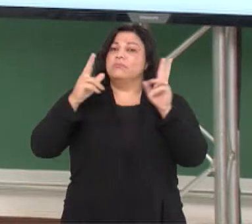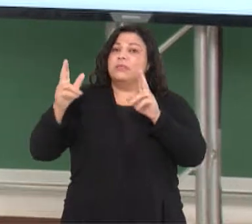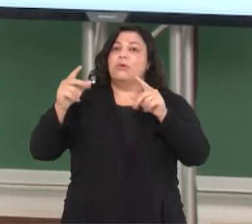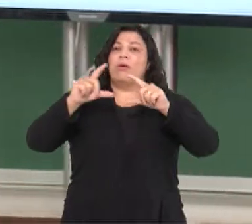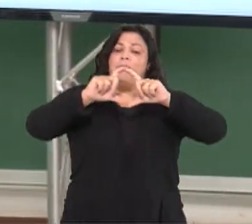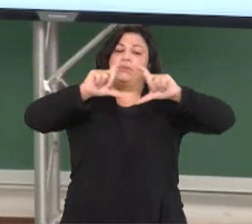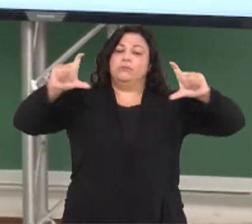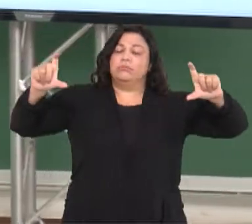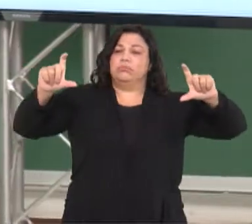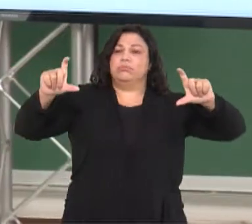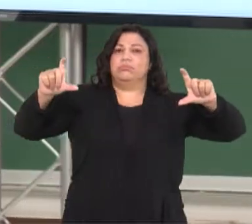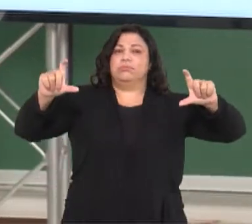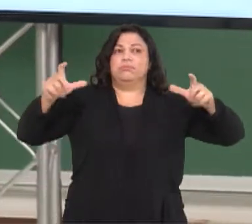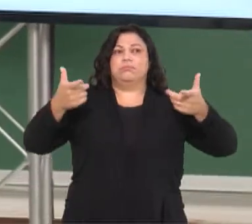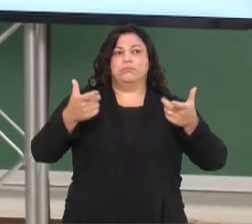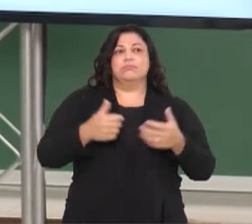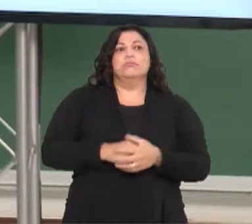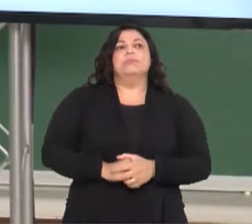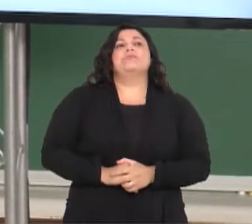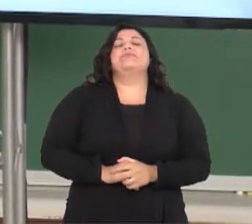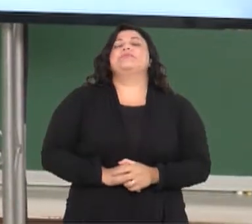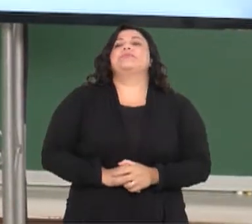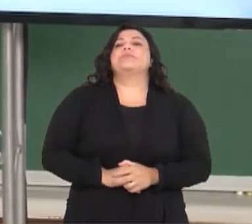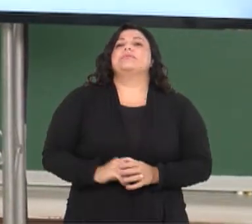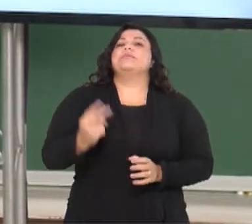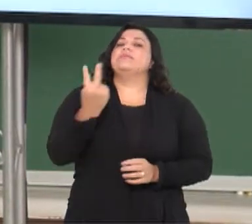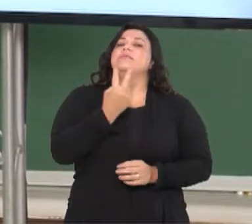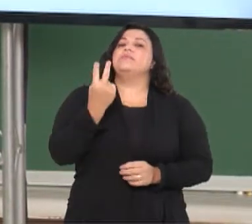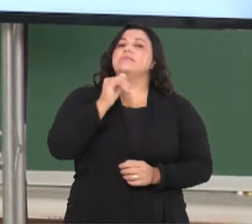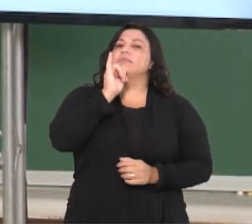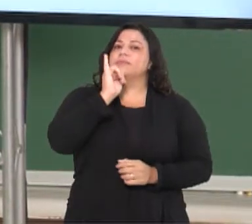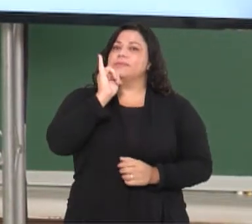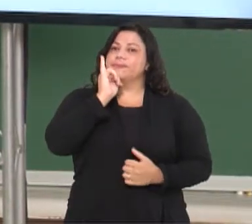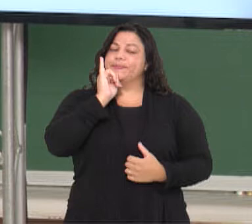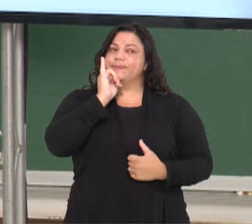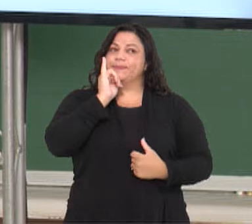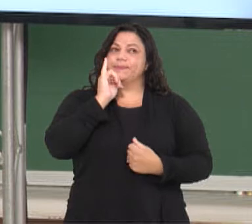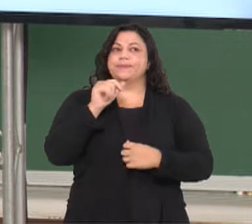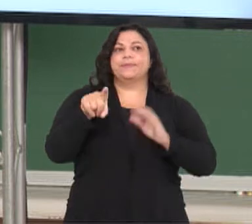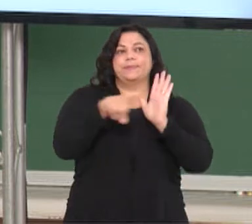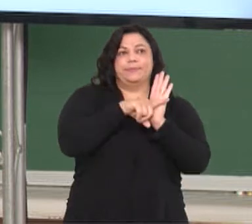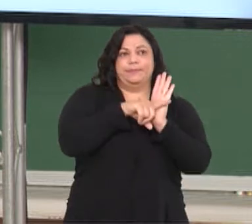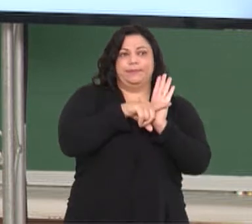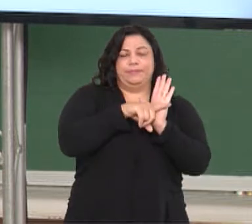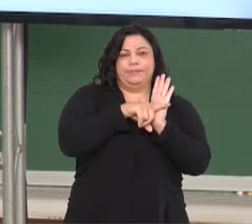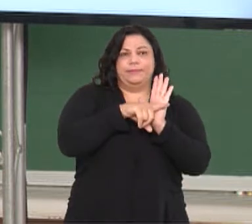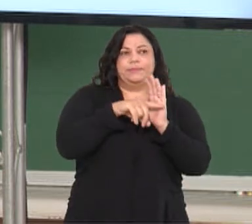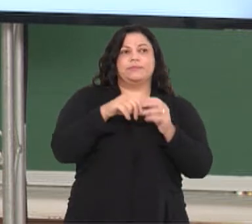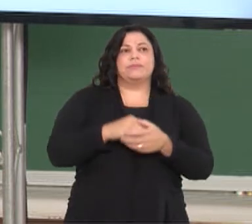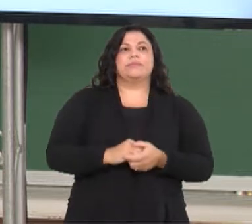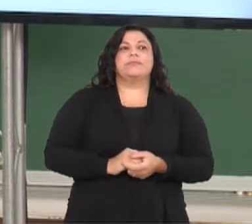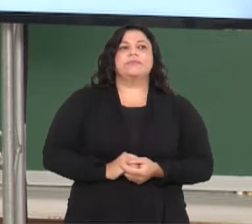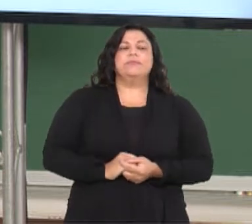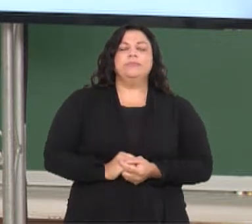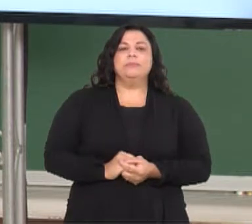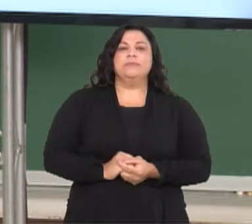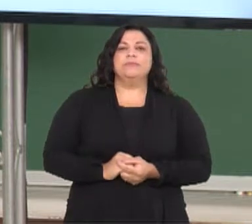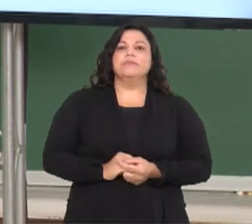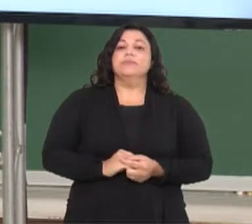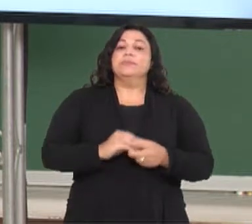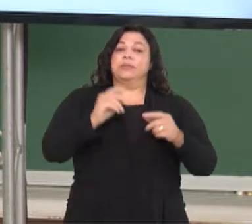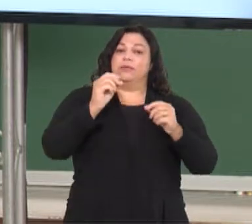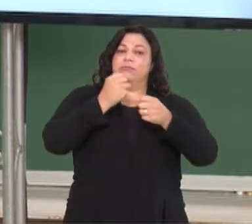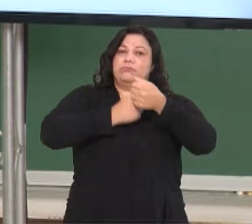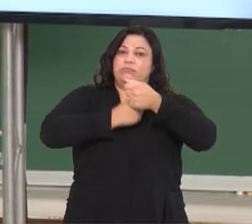maior. Vamos lá. Esse segundo exemplo, uma subtração. Buscamos os coeficientes que estão à